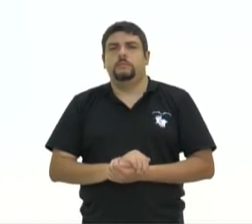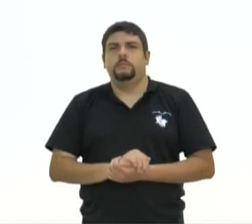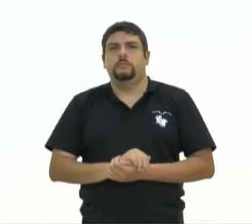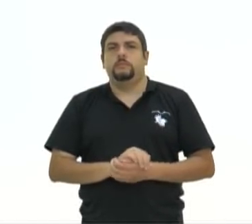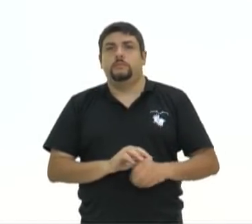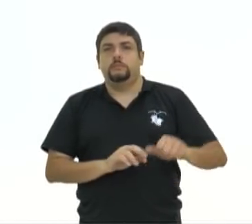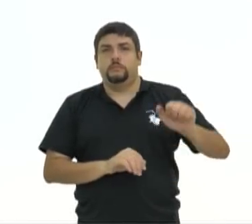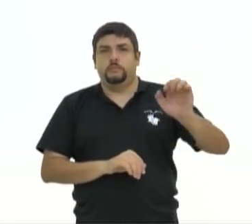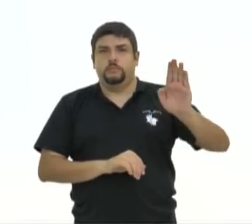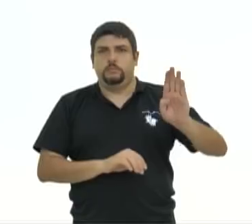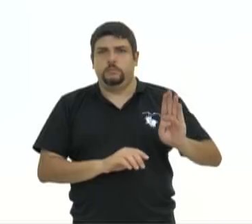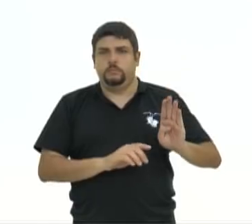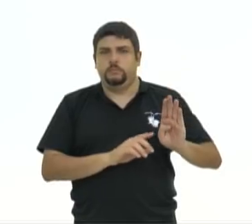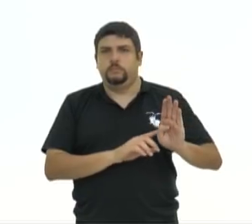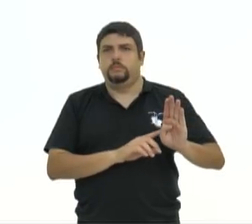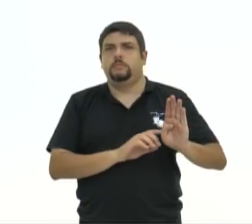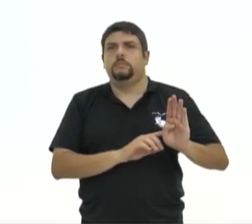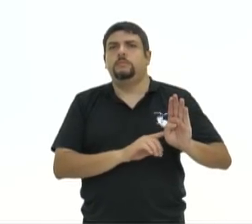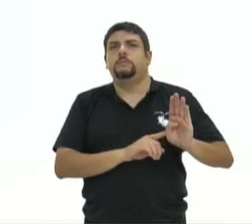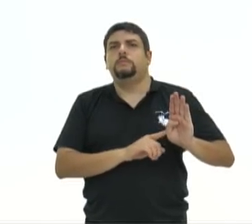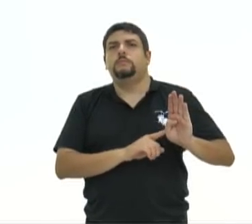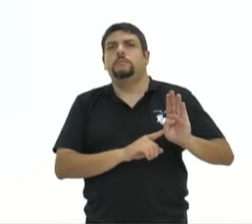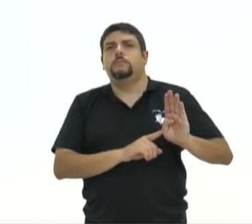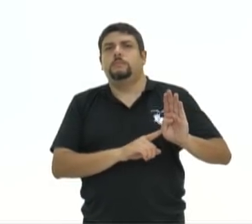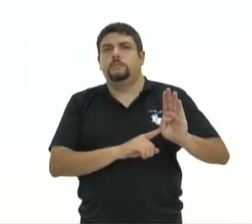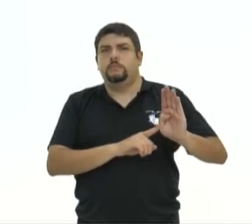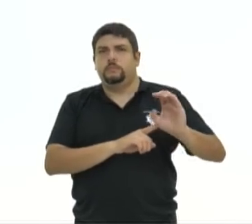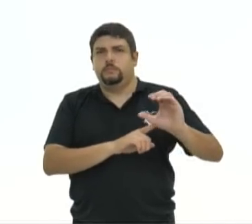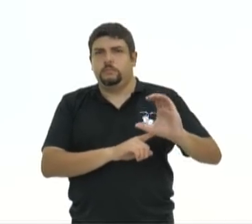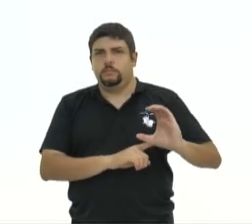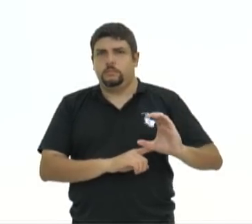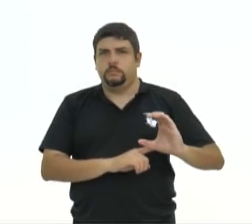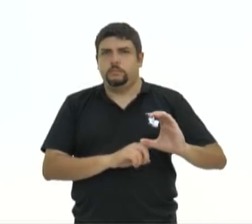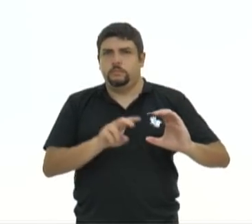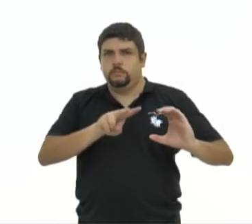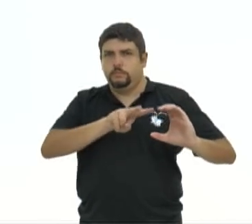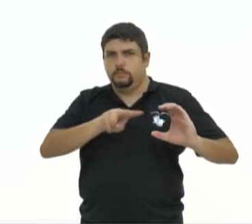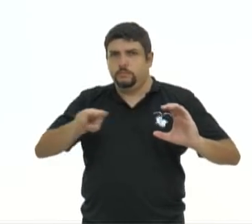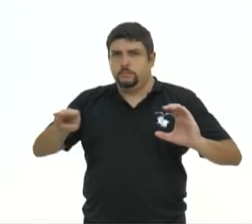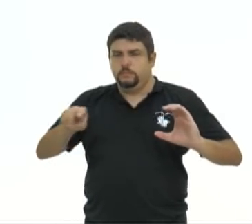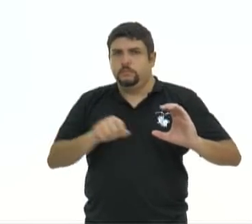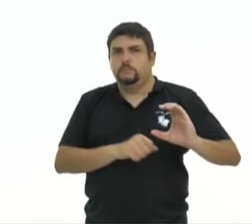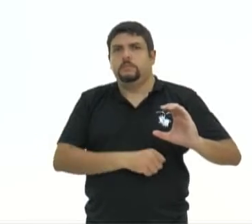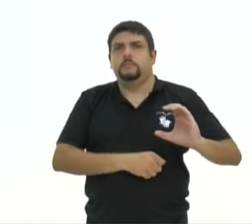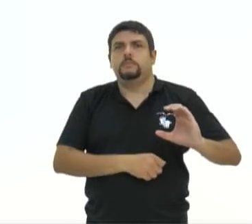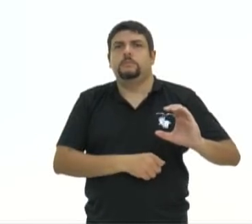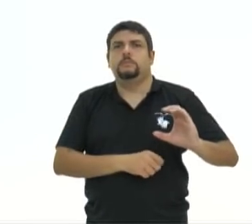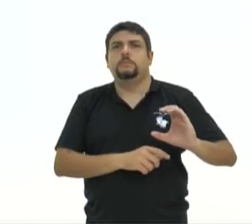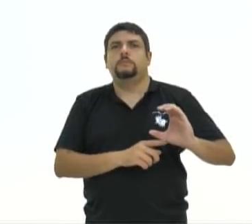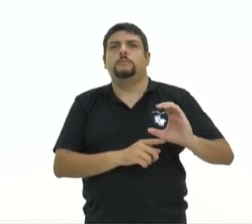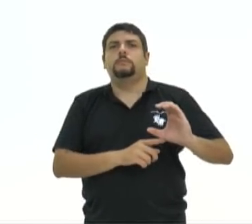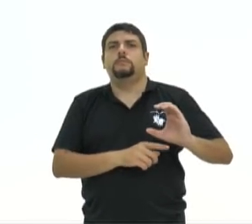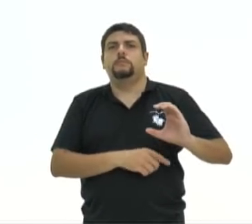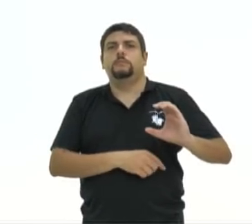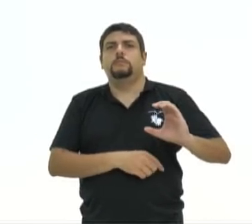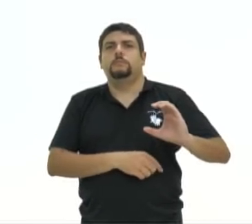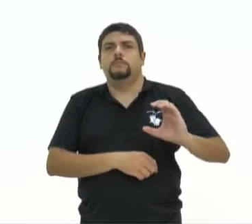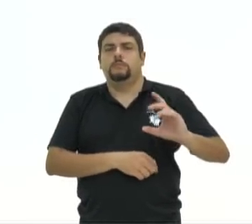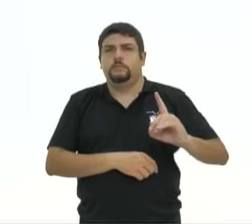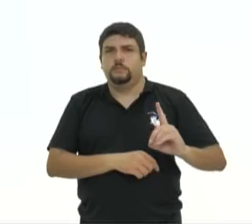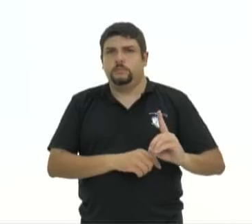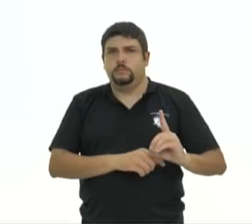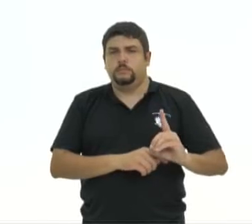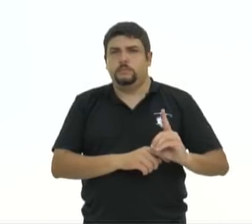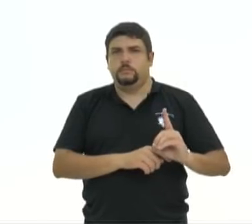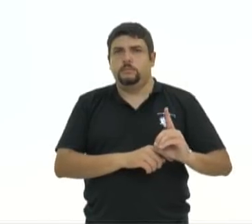B, média, amplitude e mediana. Letra C, amplitude, moda e mediana. E